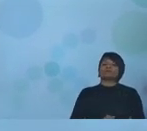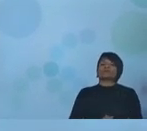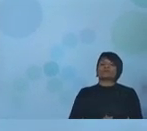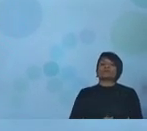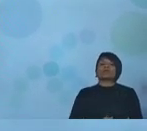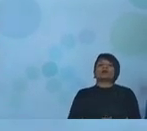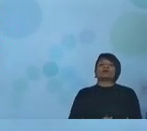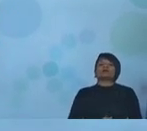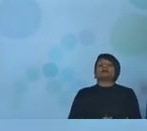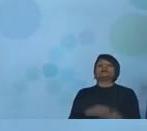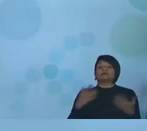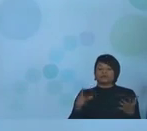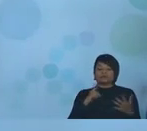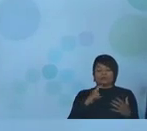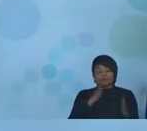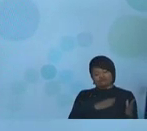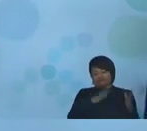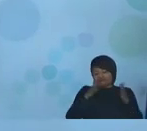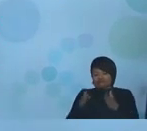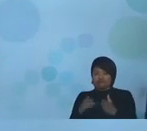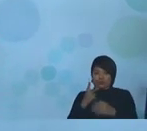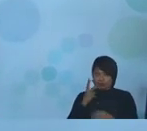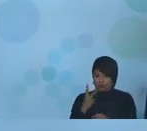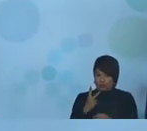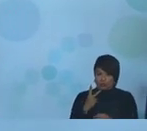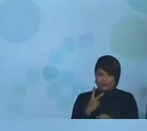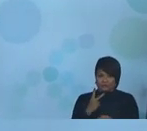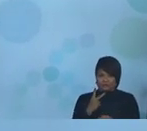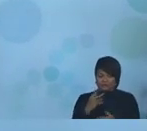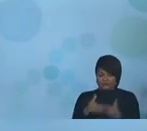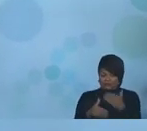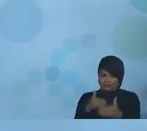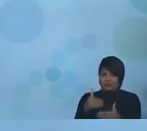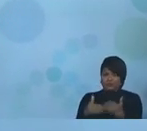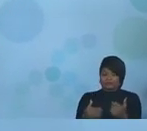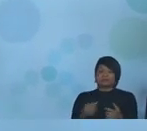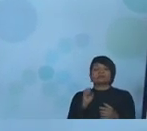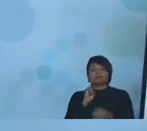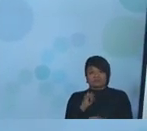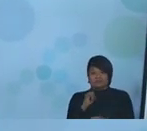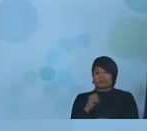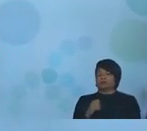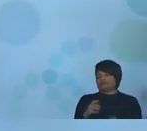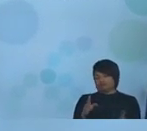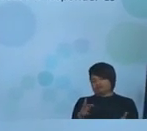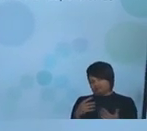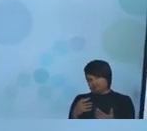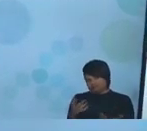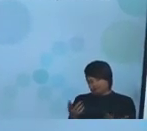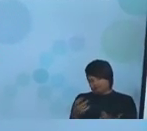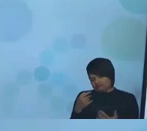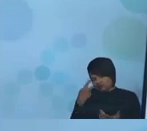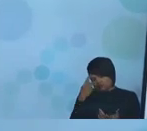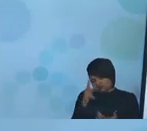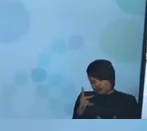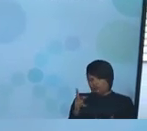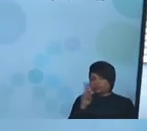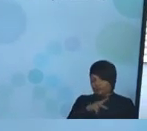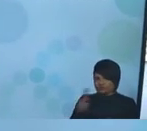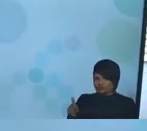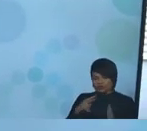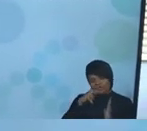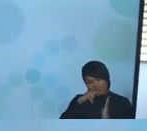etapa 2 da sequência didática, sua professora, professor, irá ler